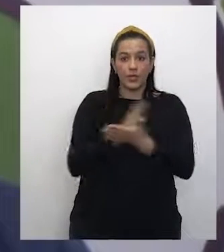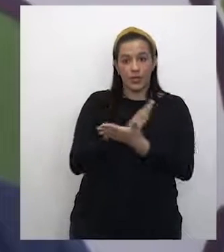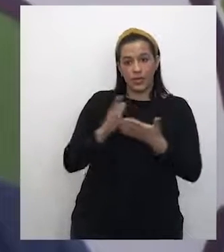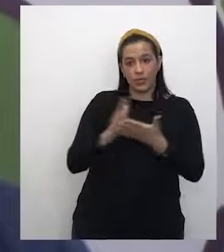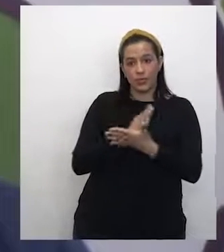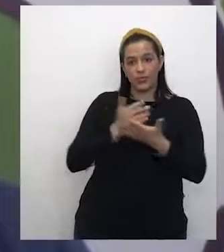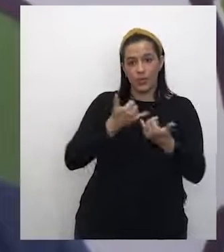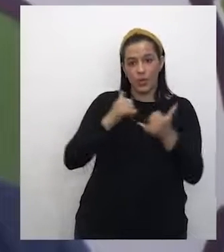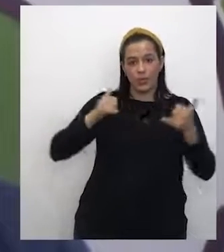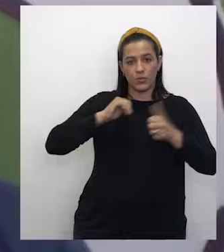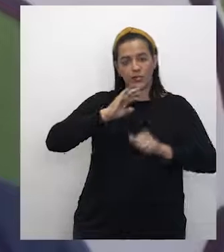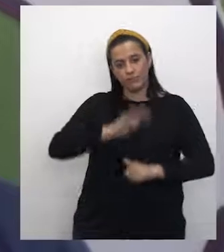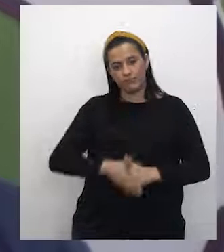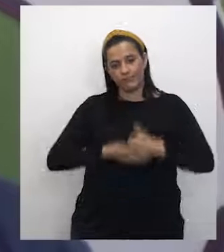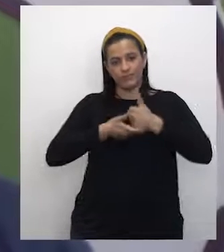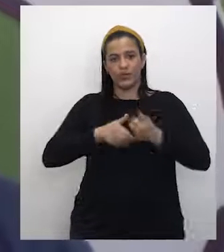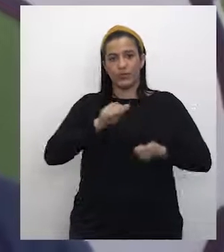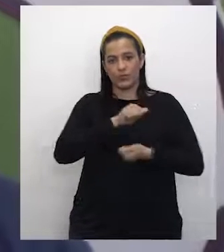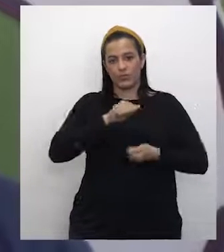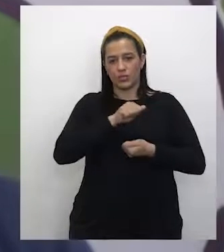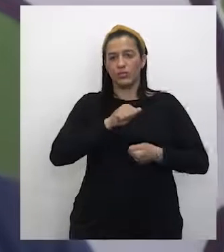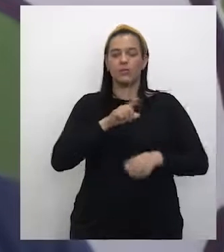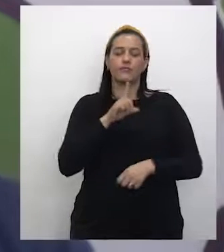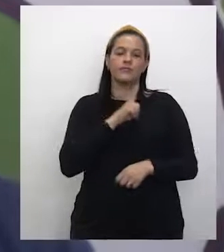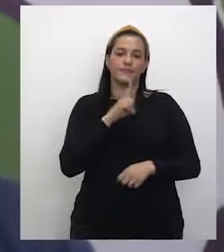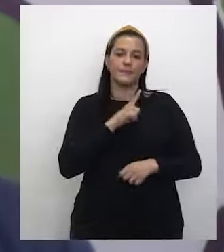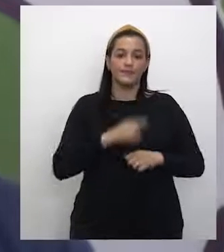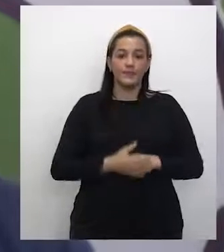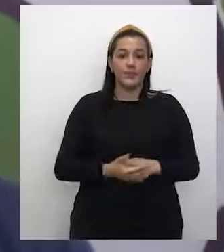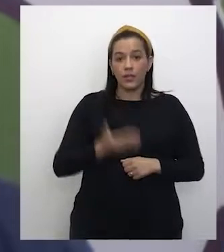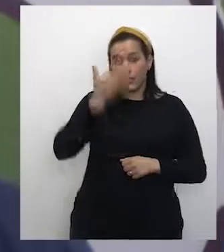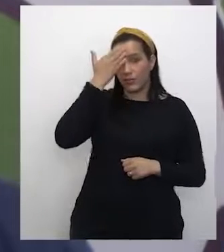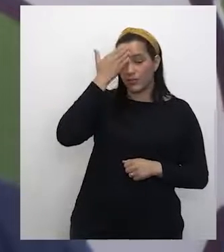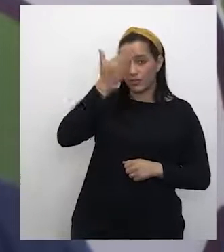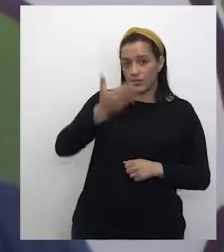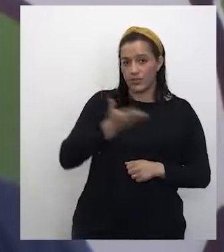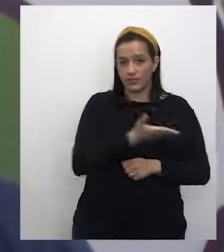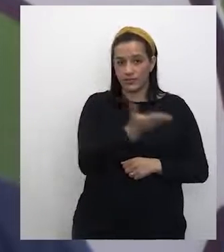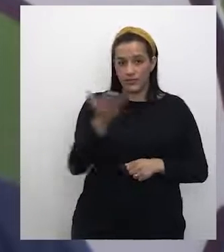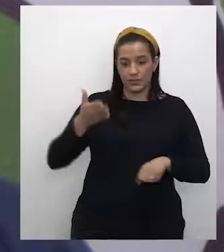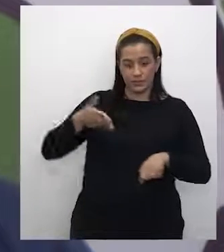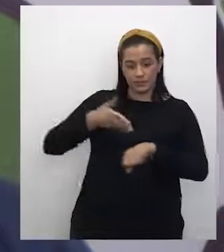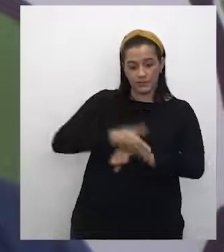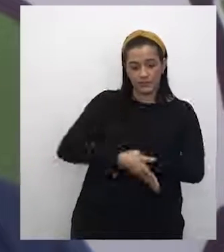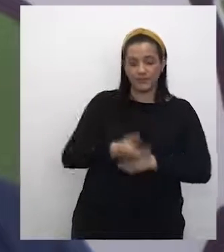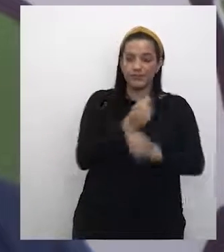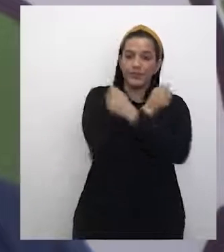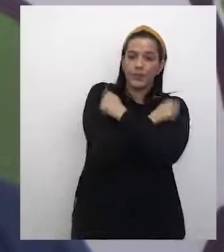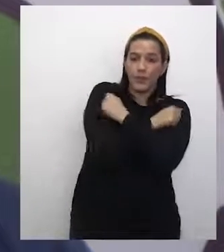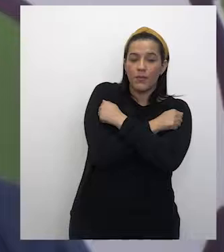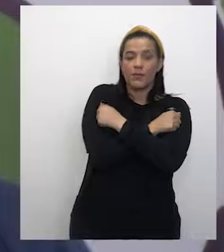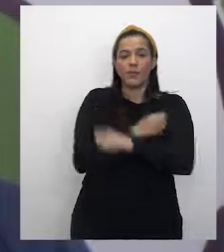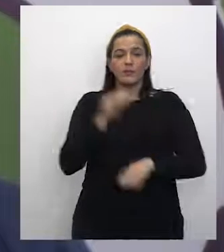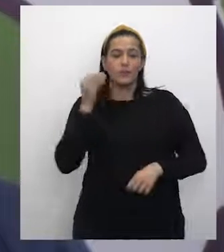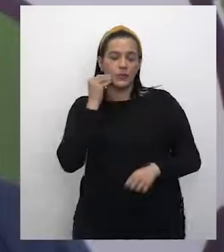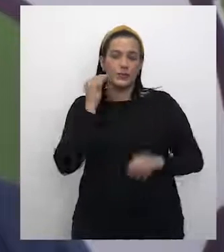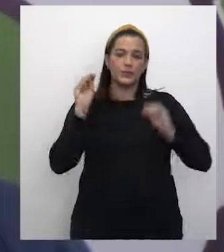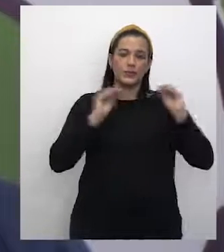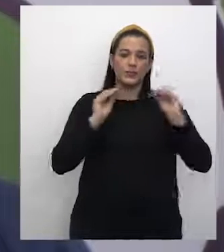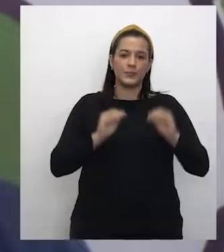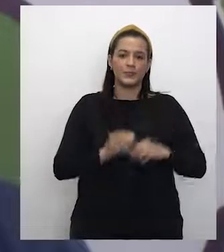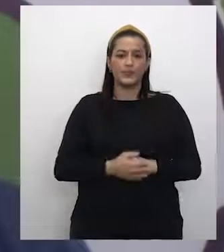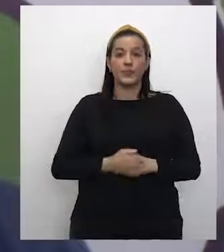energia sustentável, ok? Então, eu agradeço a presença de vocês, um grande abraço, um grande beijo para